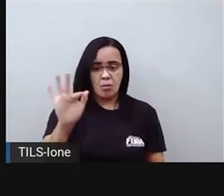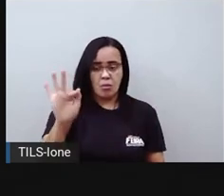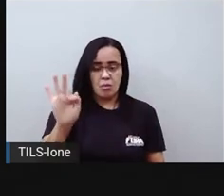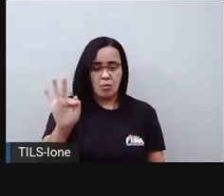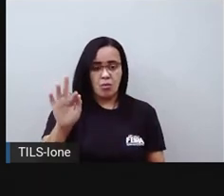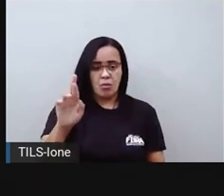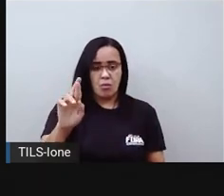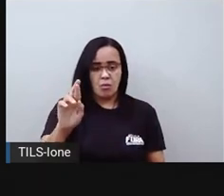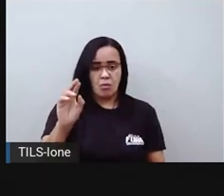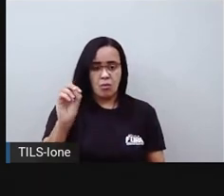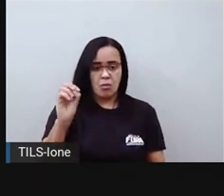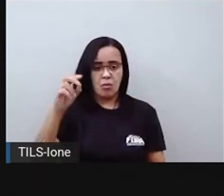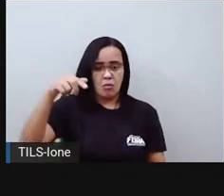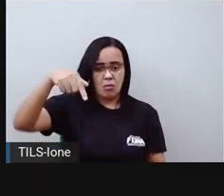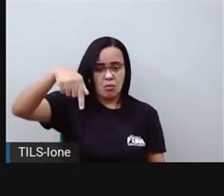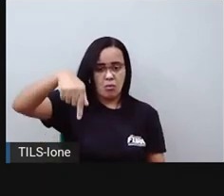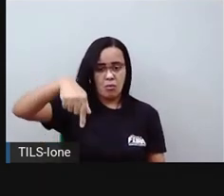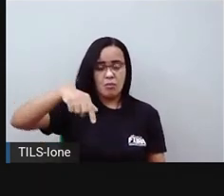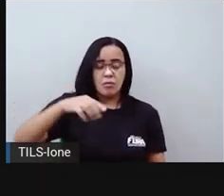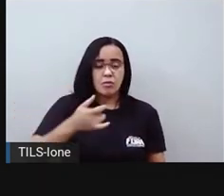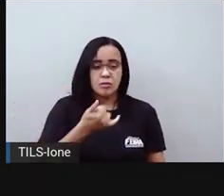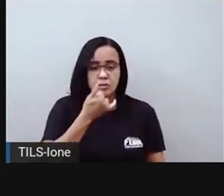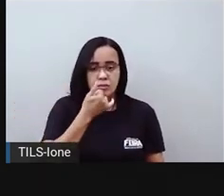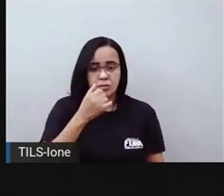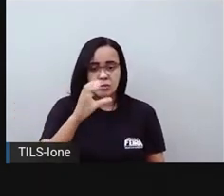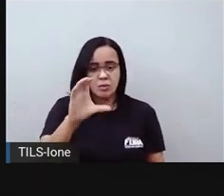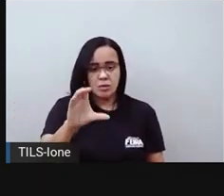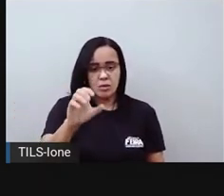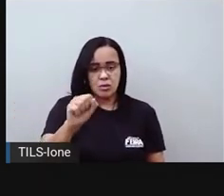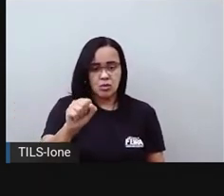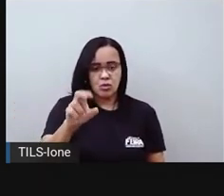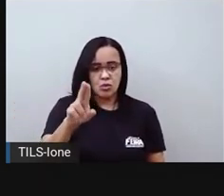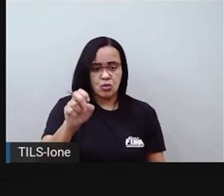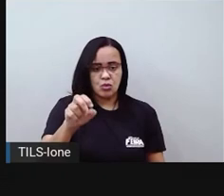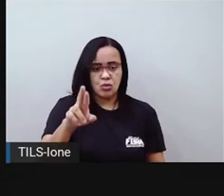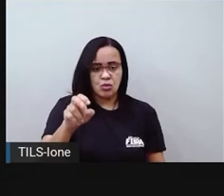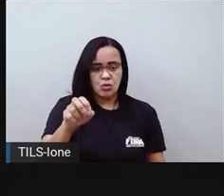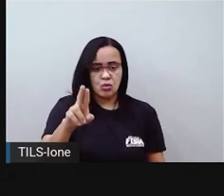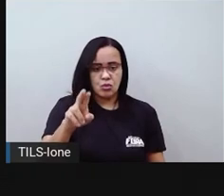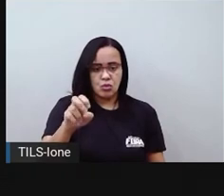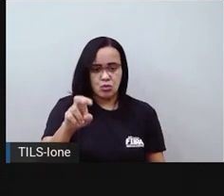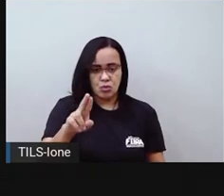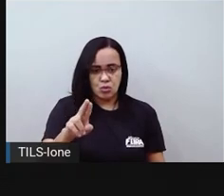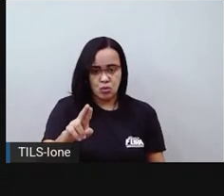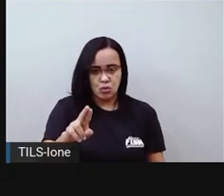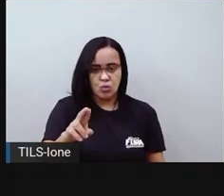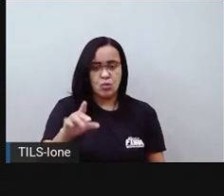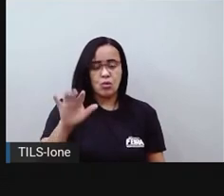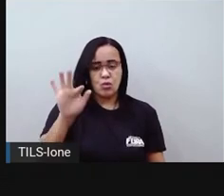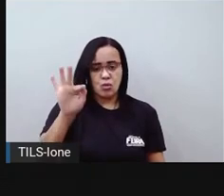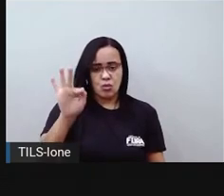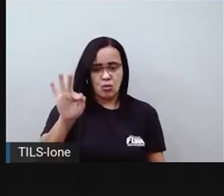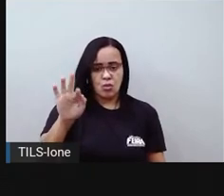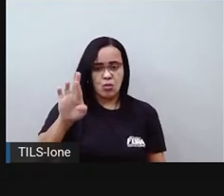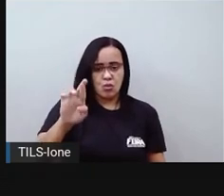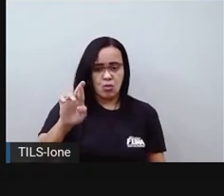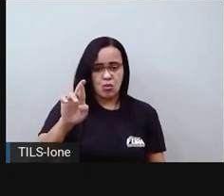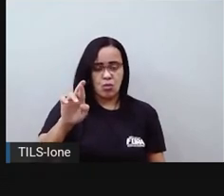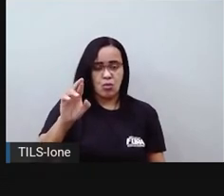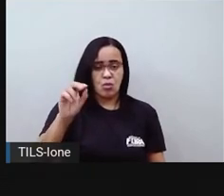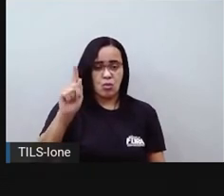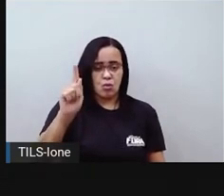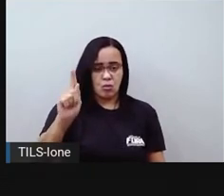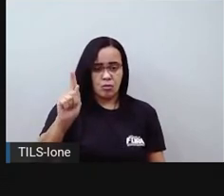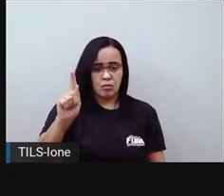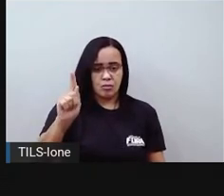Frog. Very good, frog. Cururu, frog. Que quer dizer o quê? O sapo cururu. E frog você pode